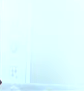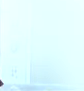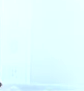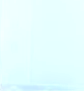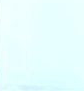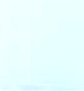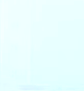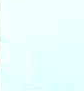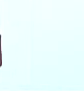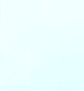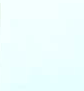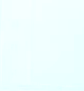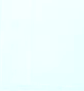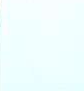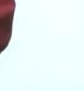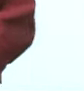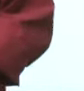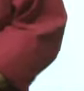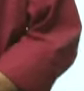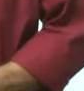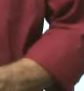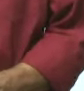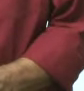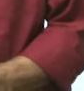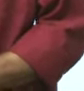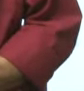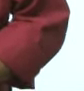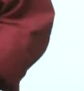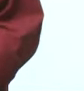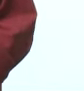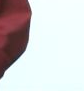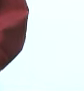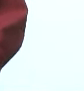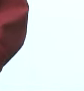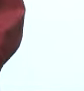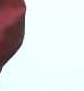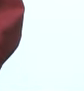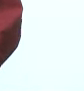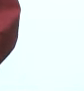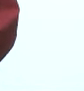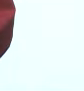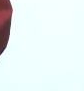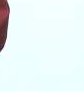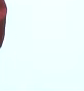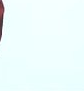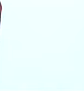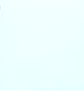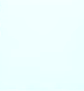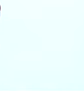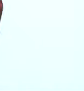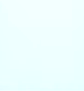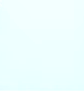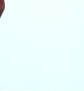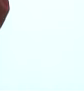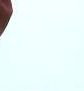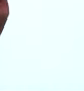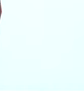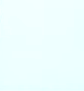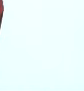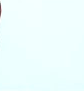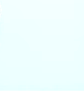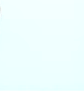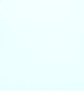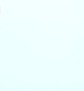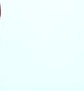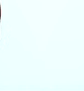Boa noite, alunos e alunas do curso técnico em informática do Instituto Federal de Rondônia. Meu boa noite também aos